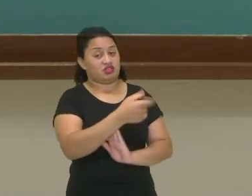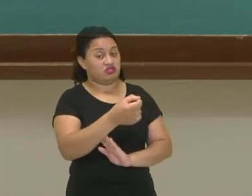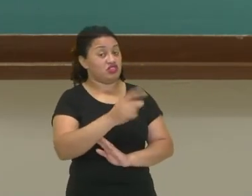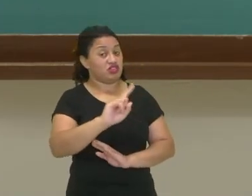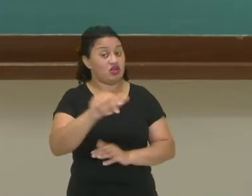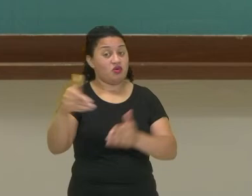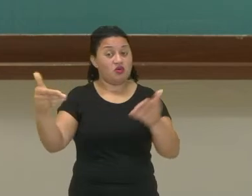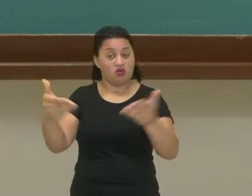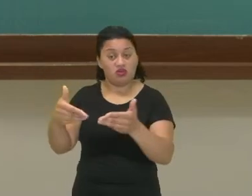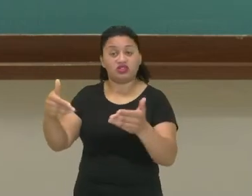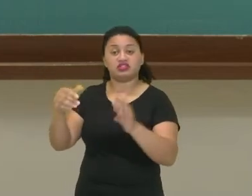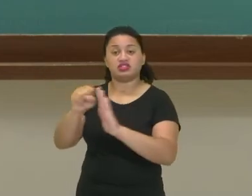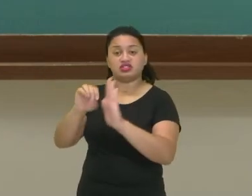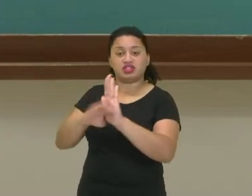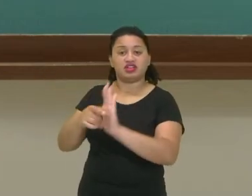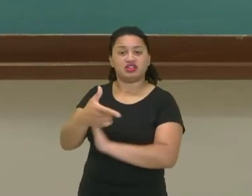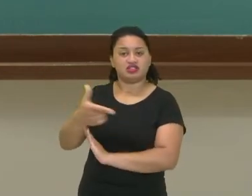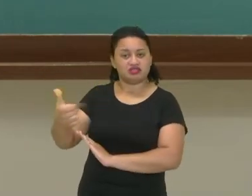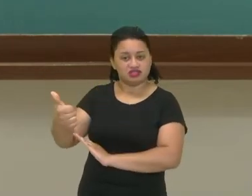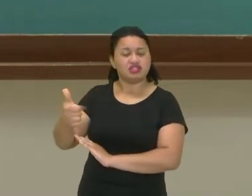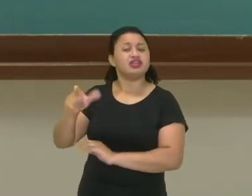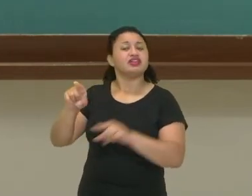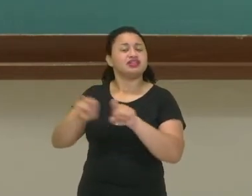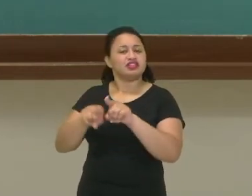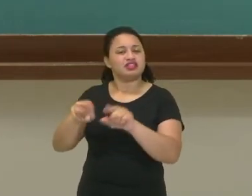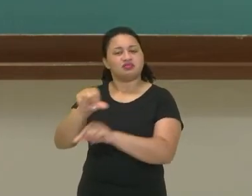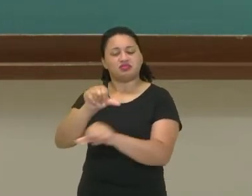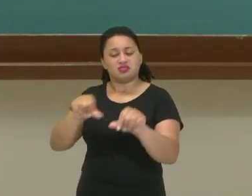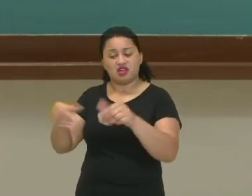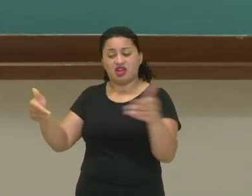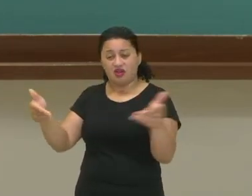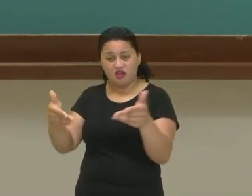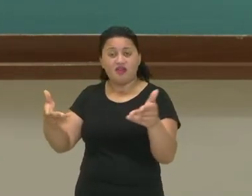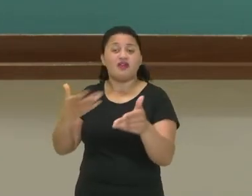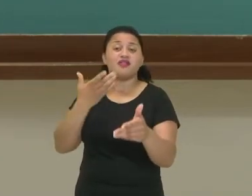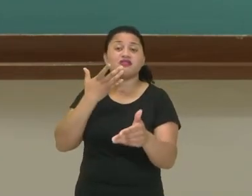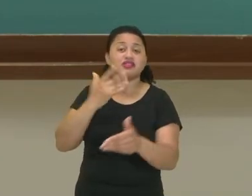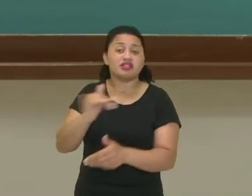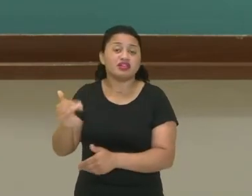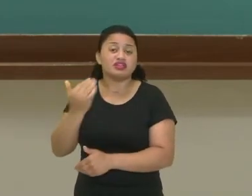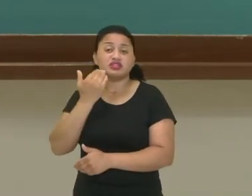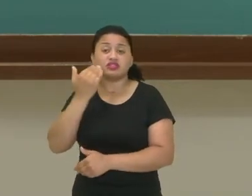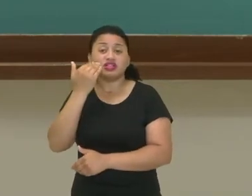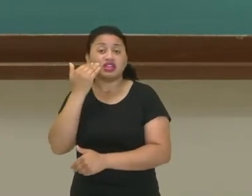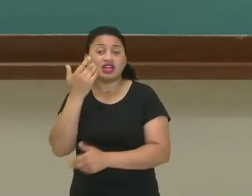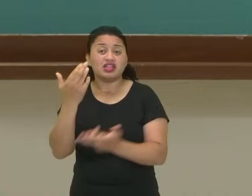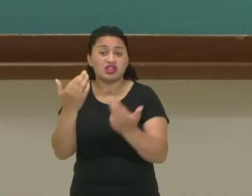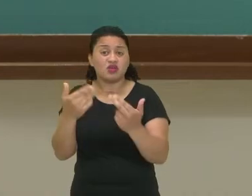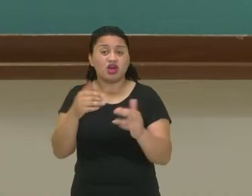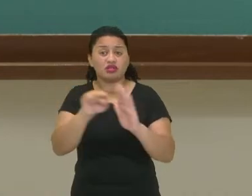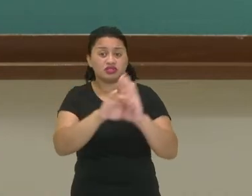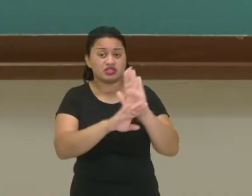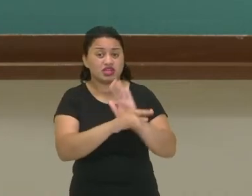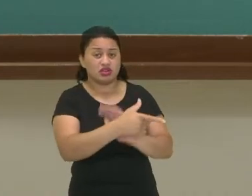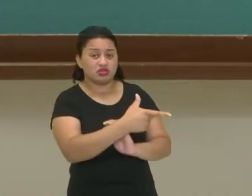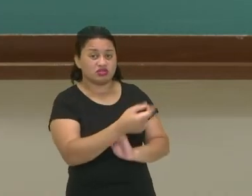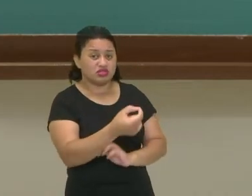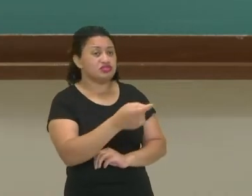século XXI, que também mudaram, né? As crianças de hoje, os adolescentes de hoje não são os mesmos lá do final do século